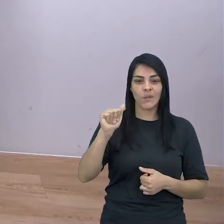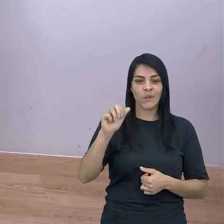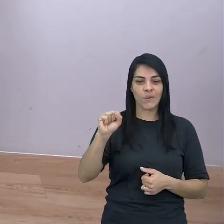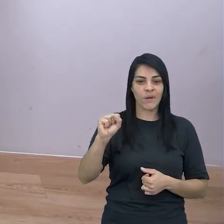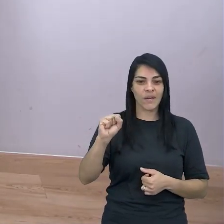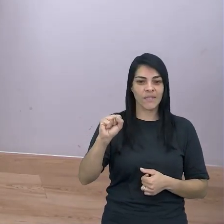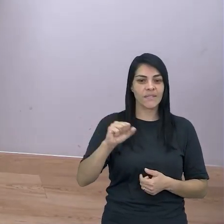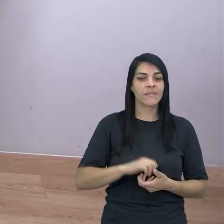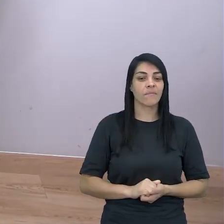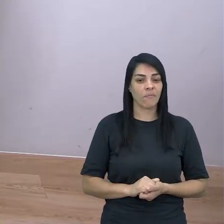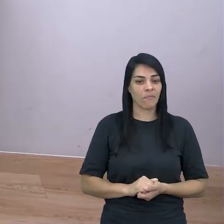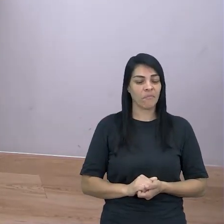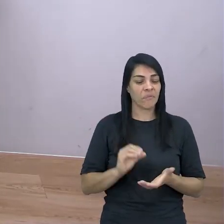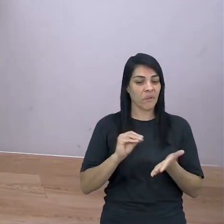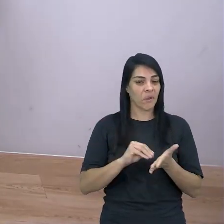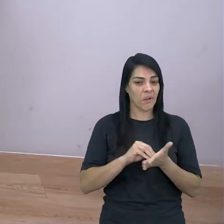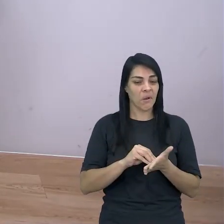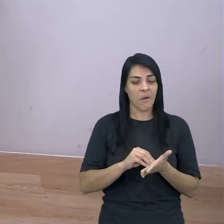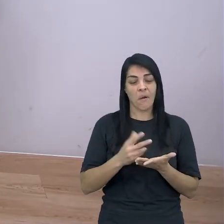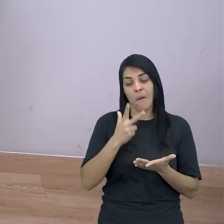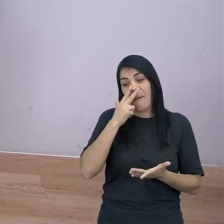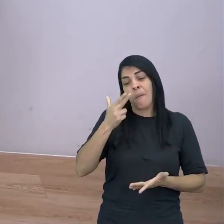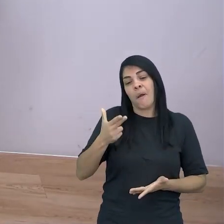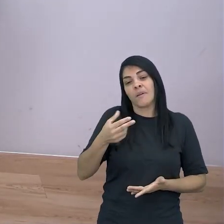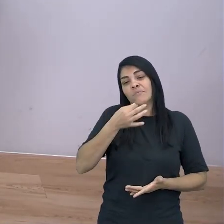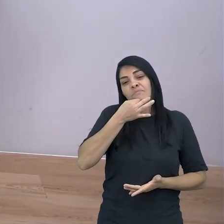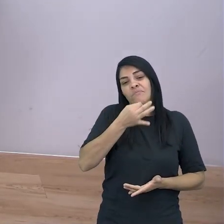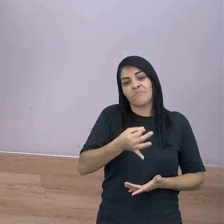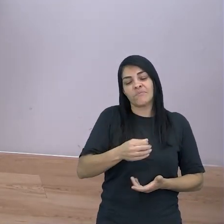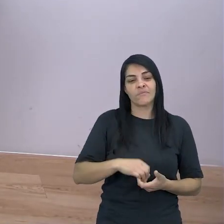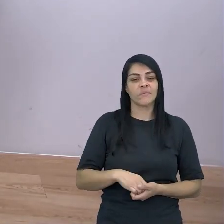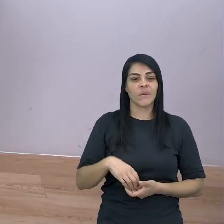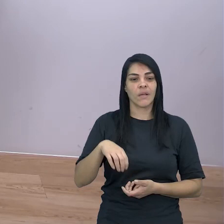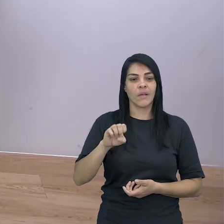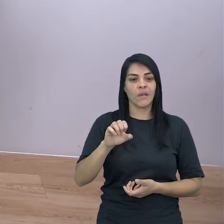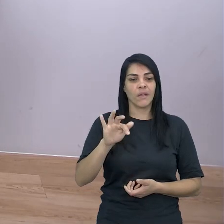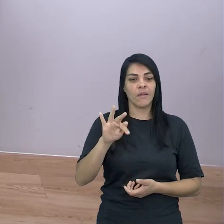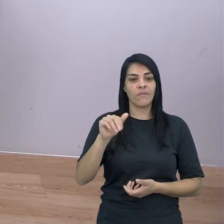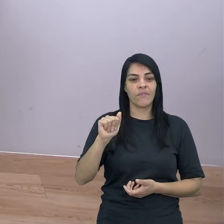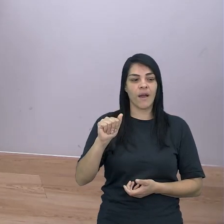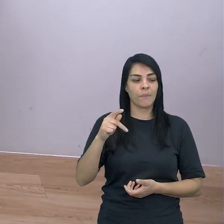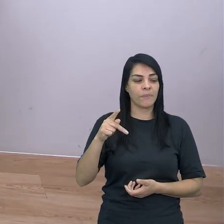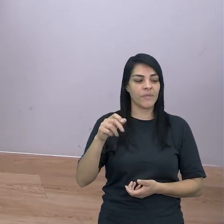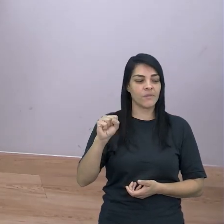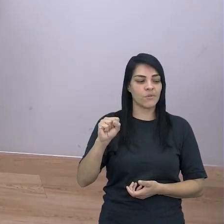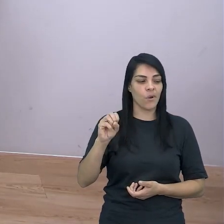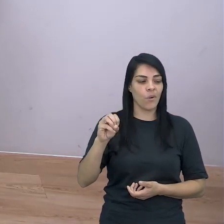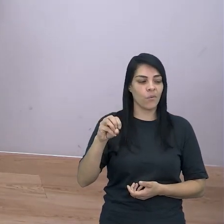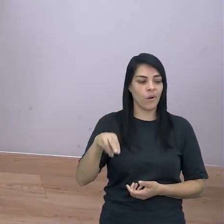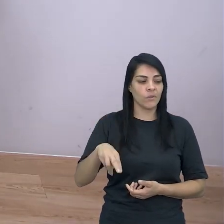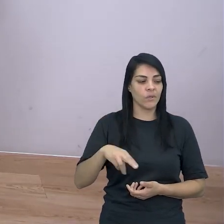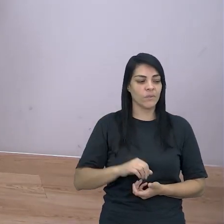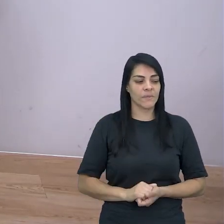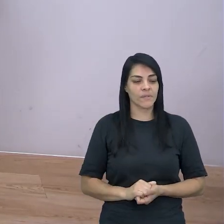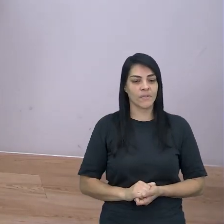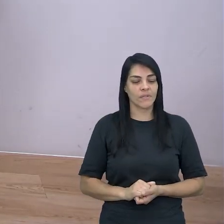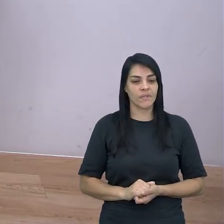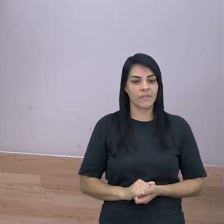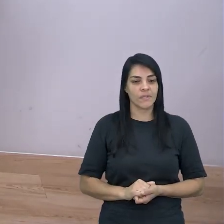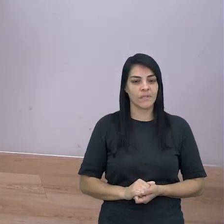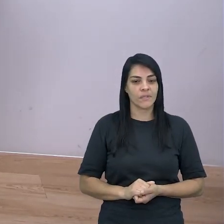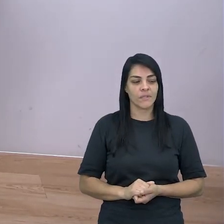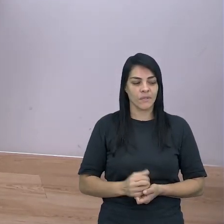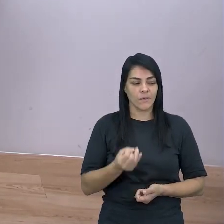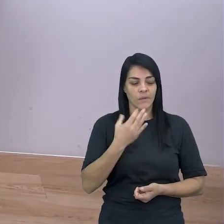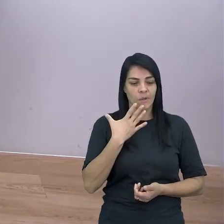do Né? Então, aí ficou Fabson da Silva Pauta. Pauta. Pauta. É.